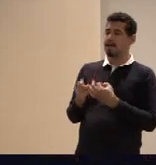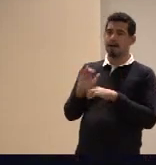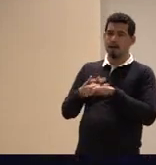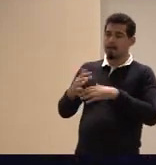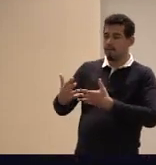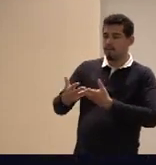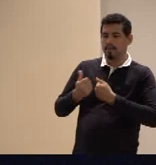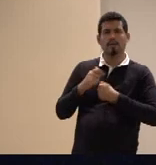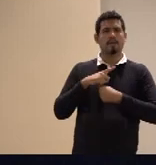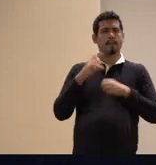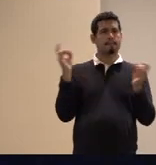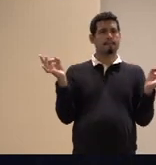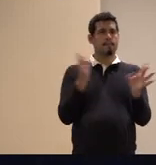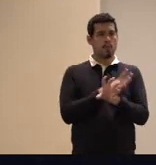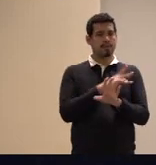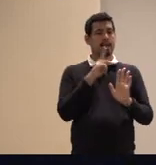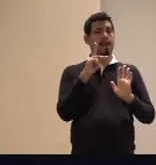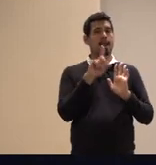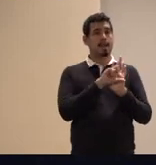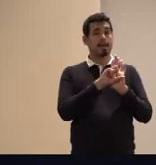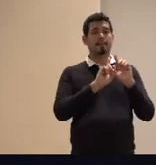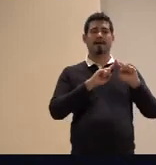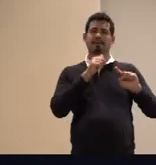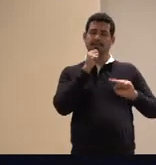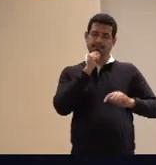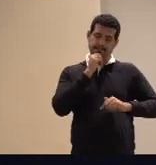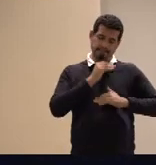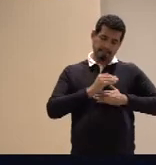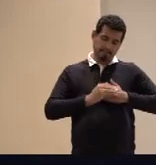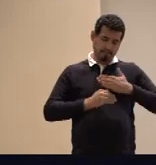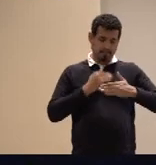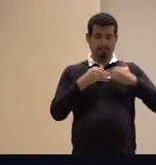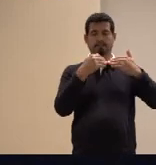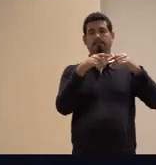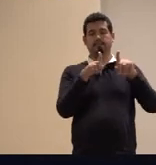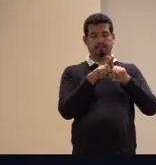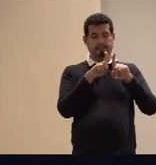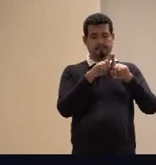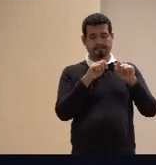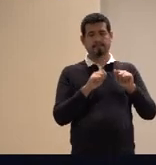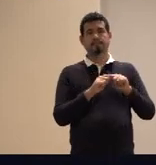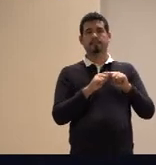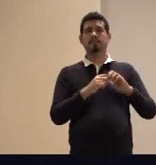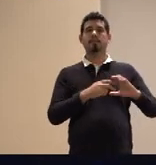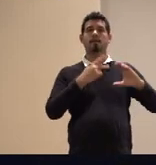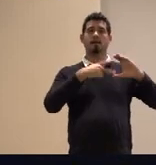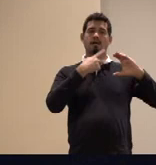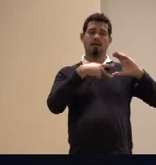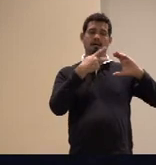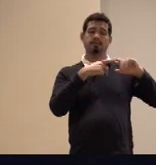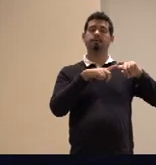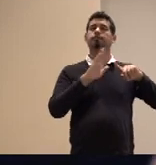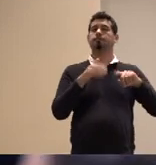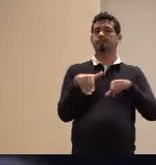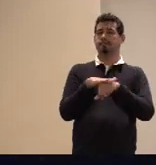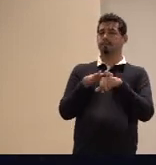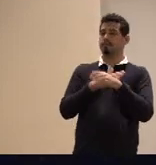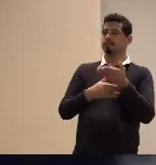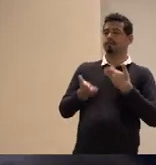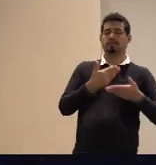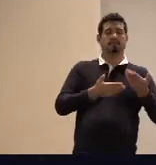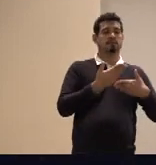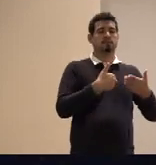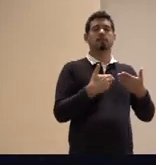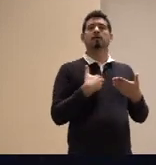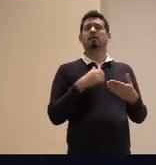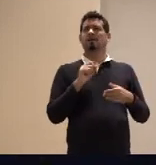lei, mas ainda estamos engatinhando para conseguir as aprovações, levar para a Câmara de Vereadores. Mas a gente já conversou e debateu, inclusive